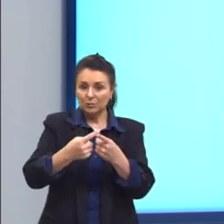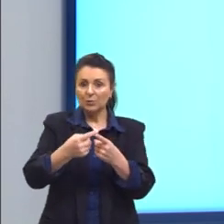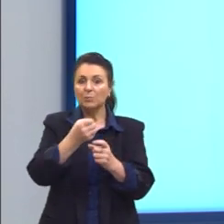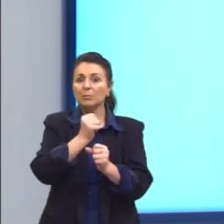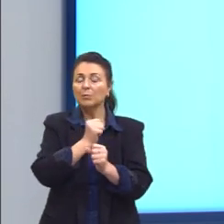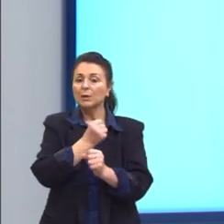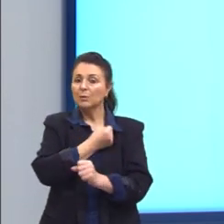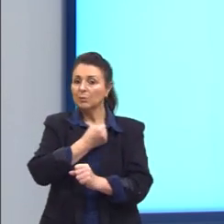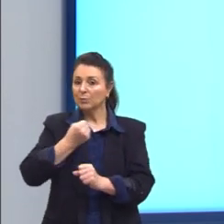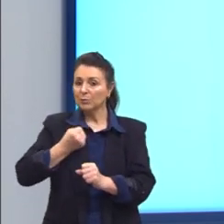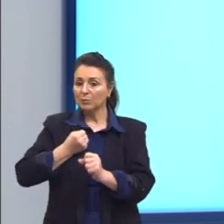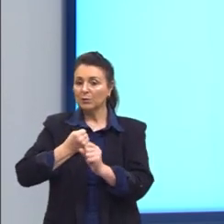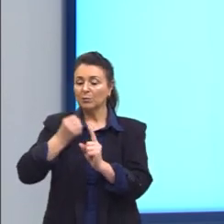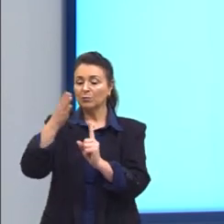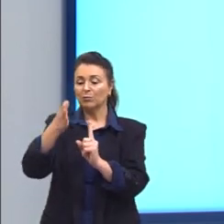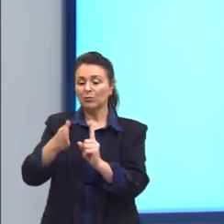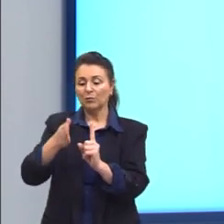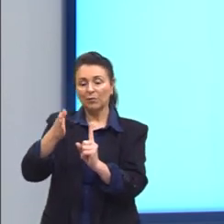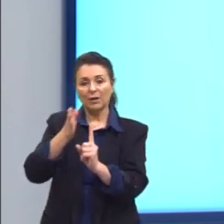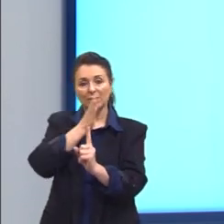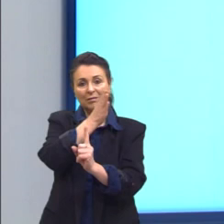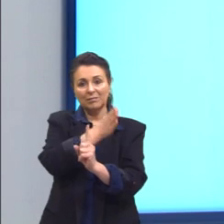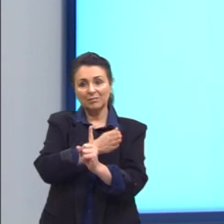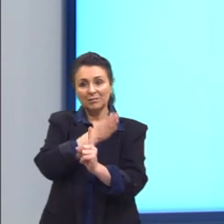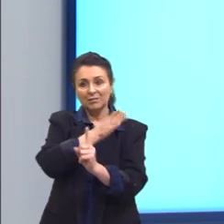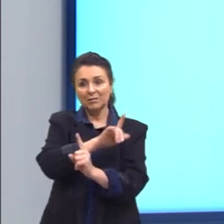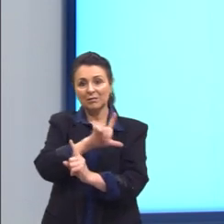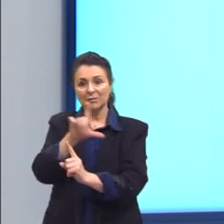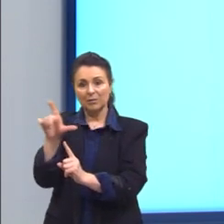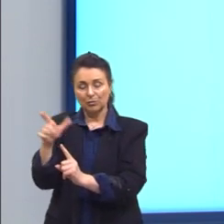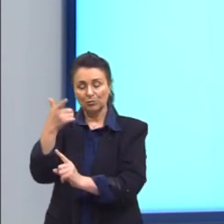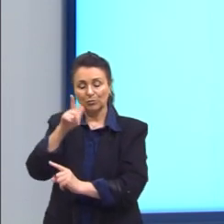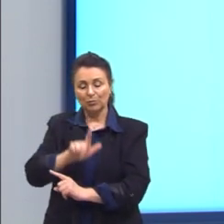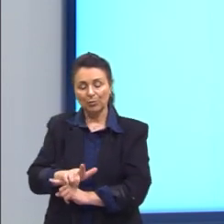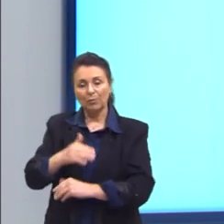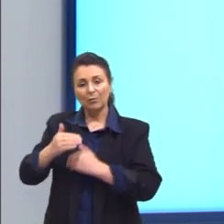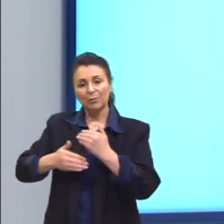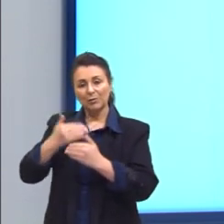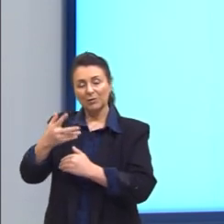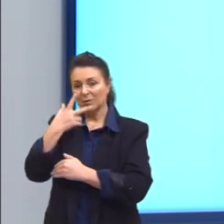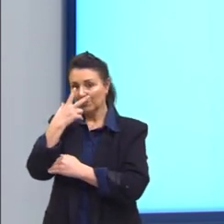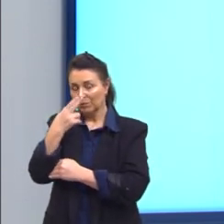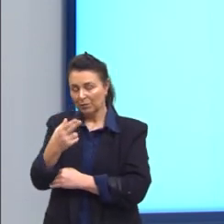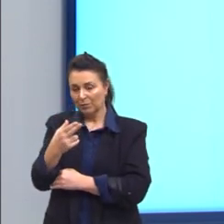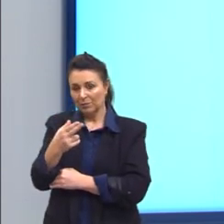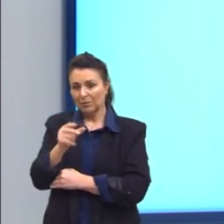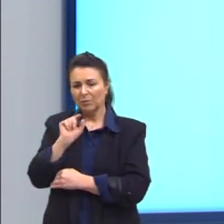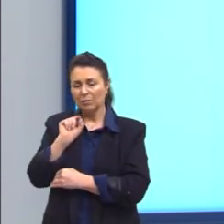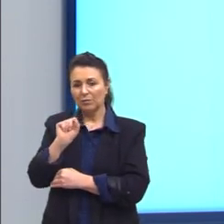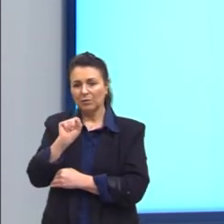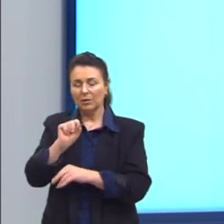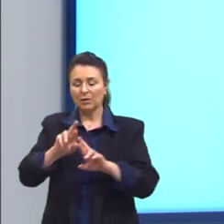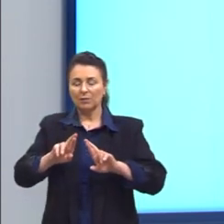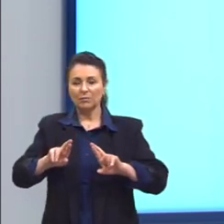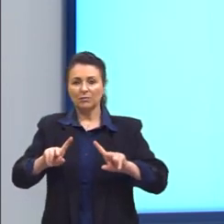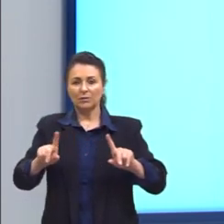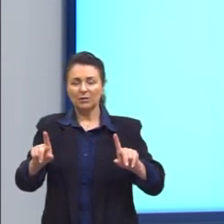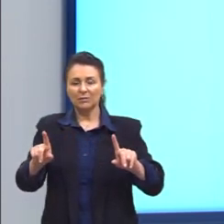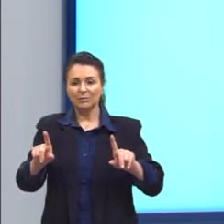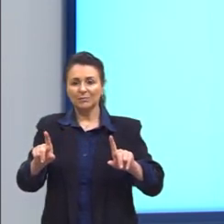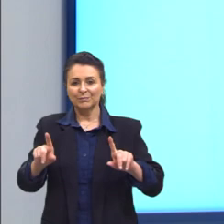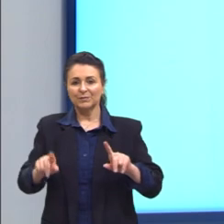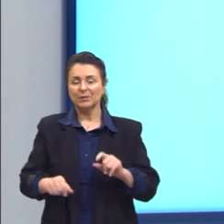pelo número de faces laterais é novamente o mesmo processo a única coisa que a gente considera diferente